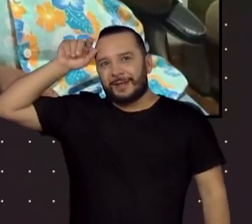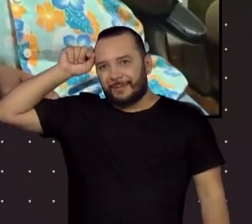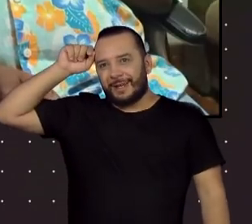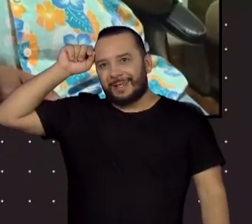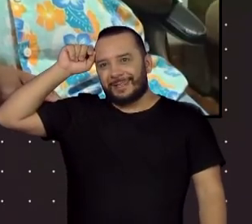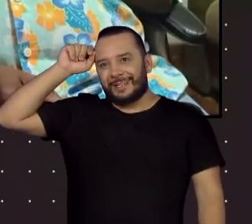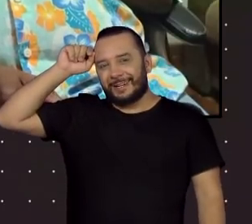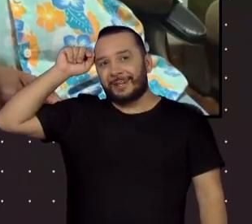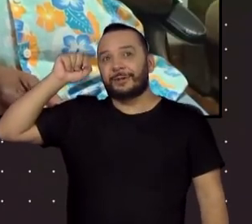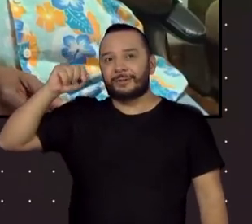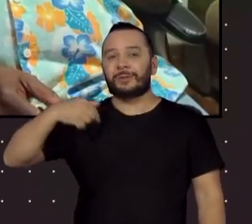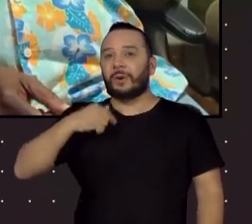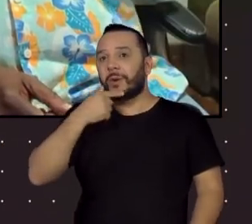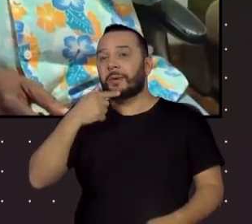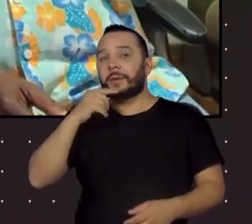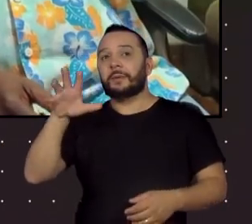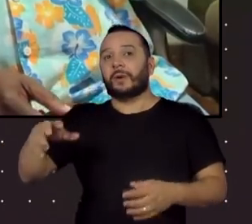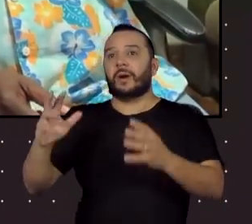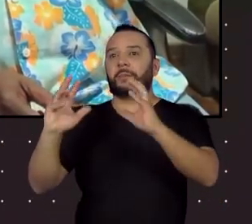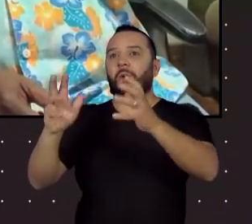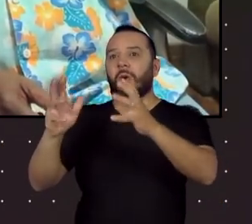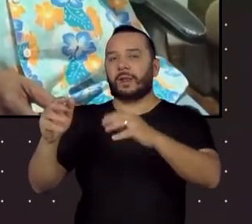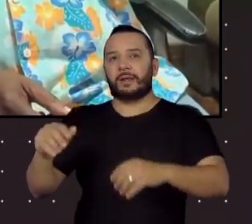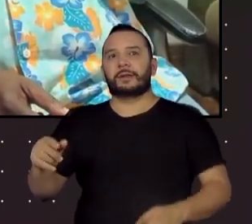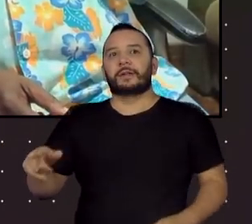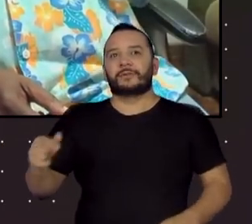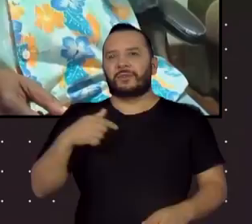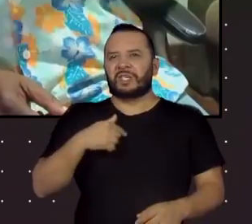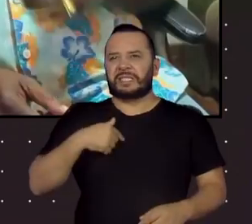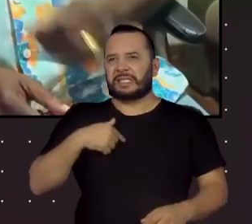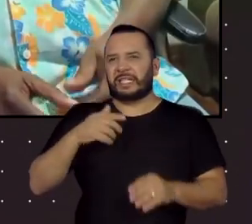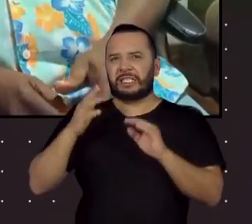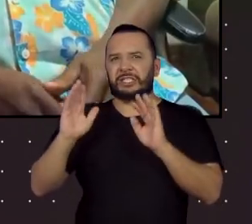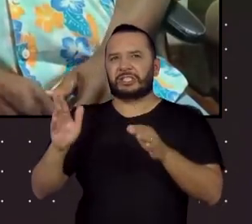do time pegou a bola, você mandou o camarada lá